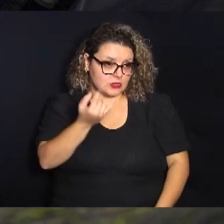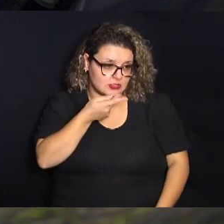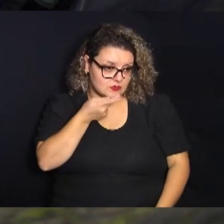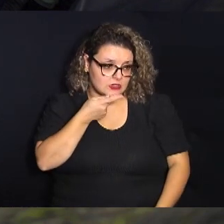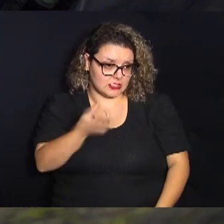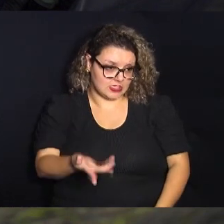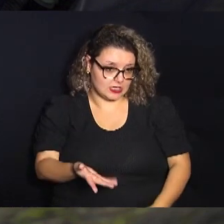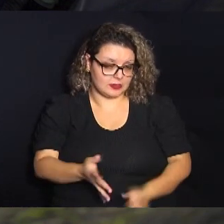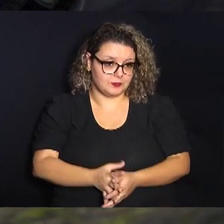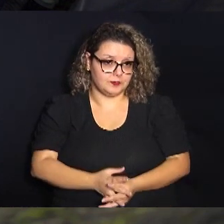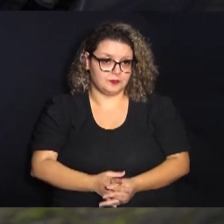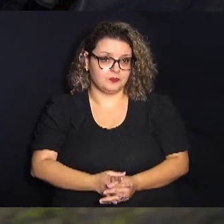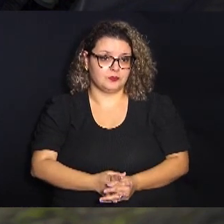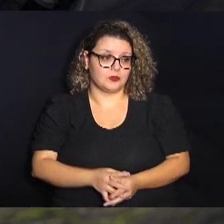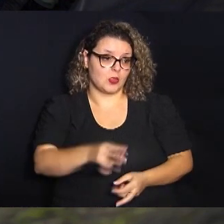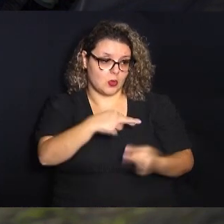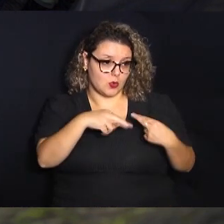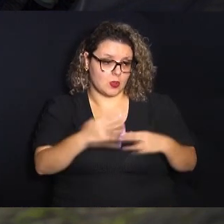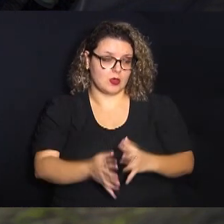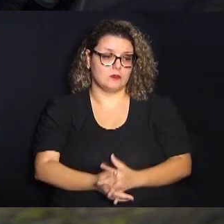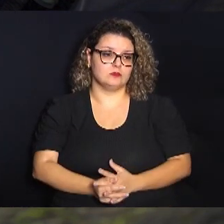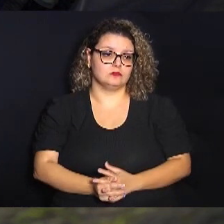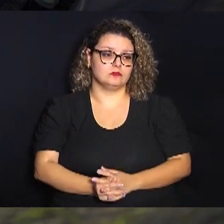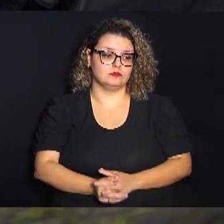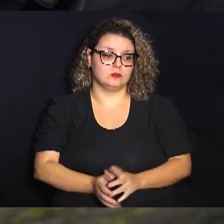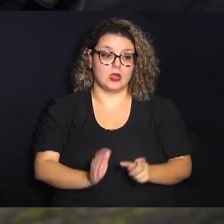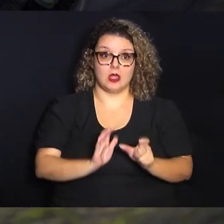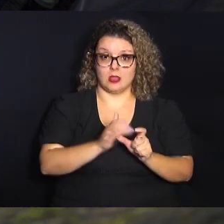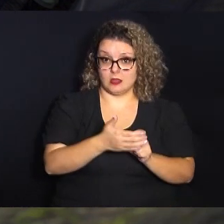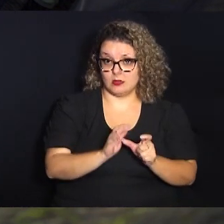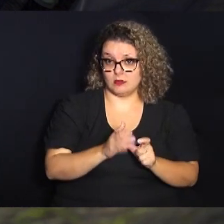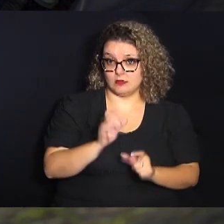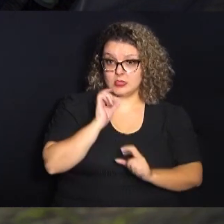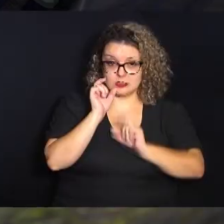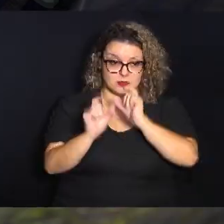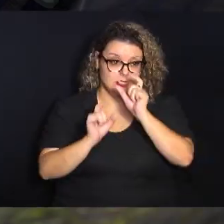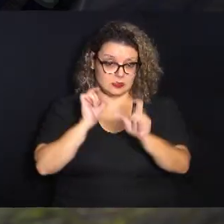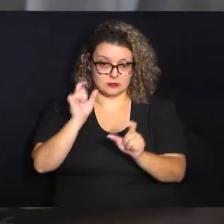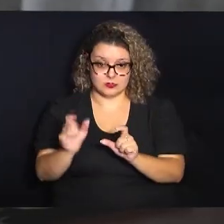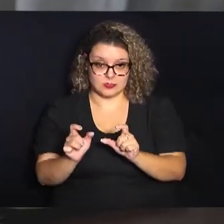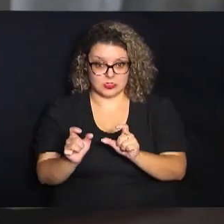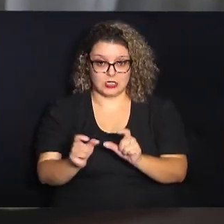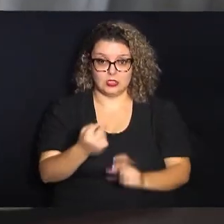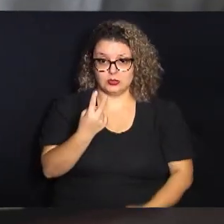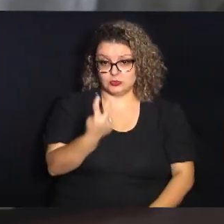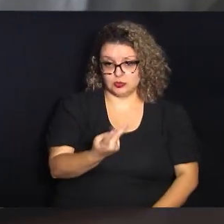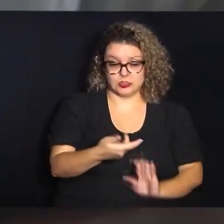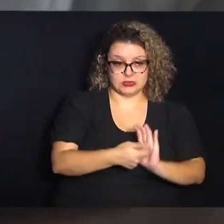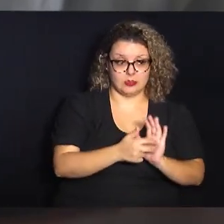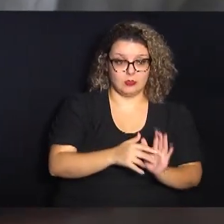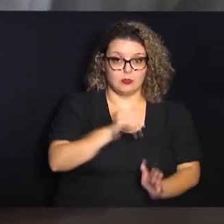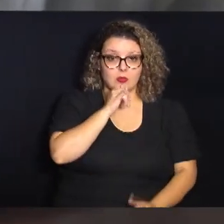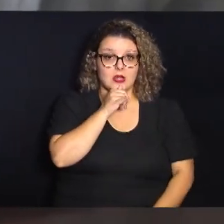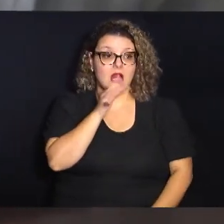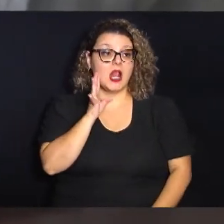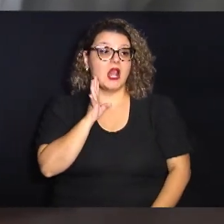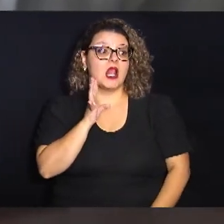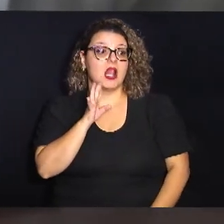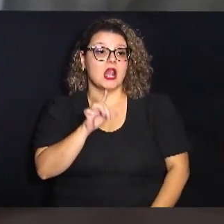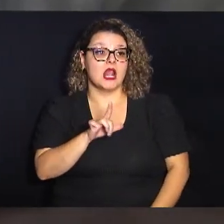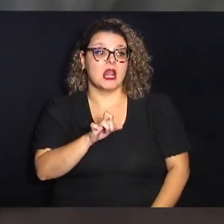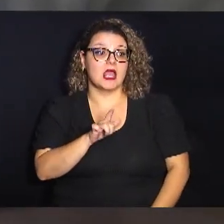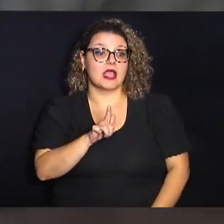falar é com relação às palavras que possuem dois significados. Sim. Por exemplo, legal,